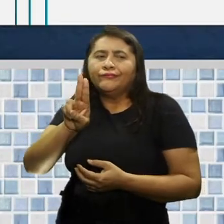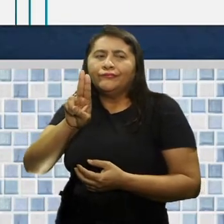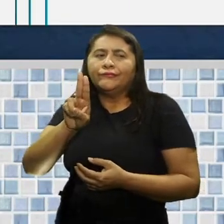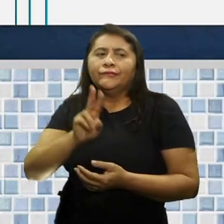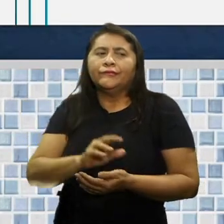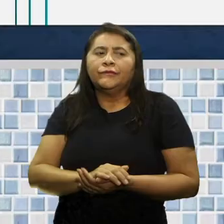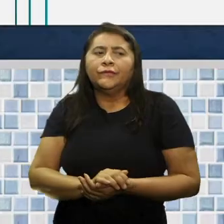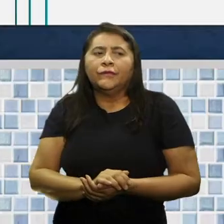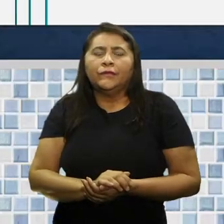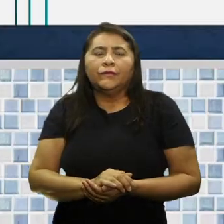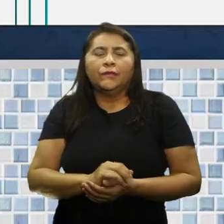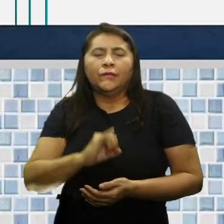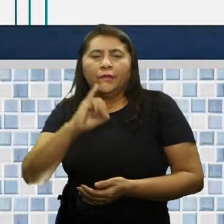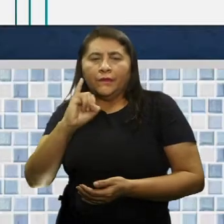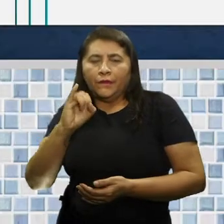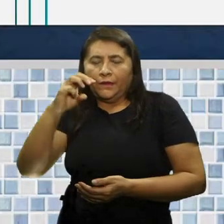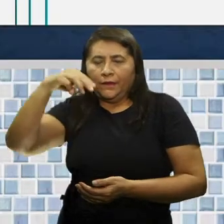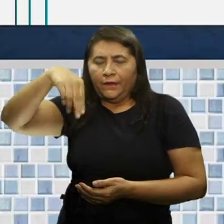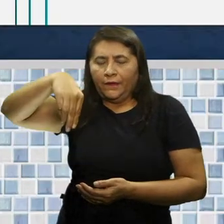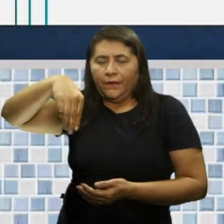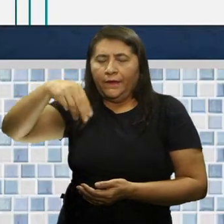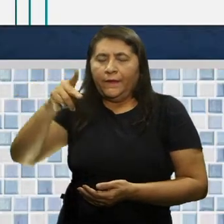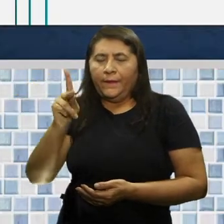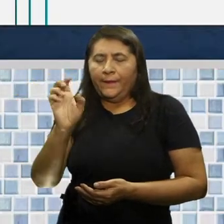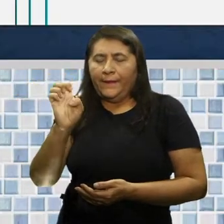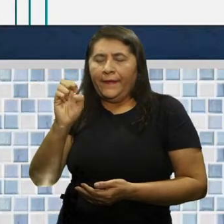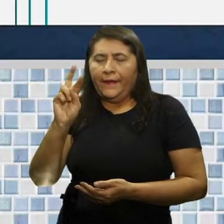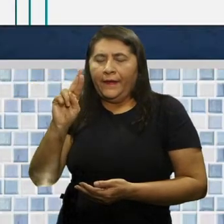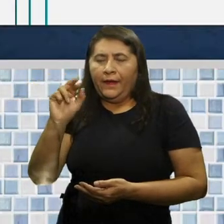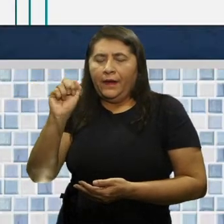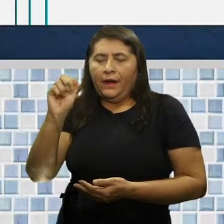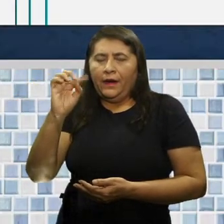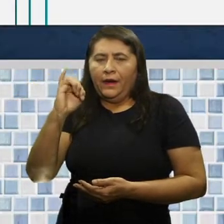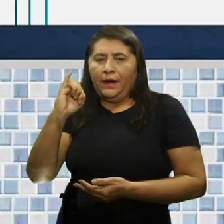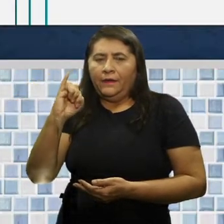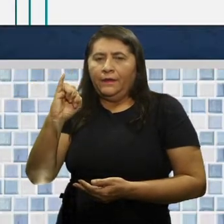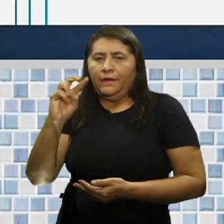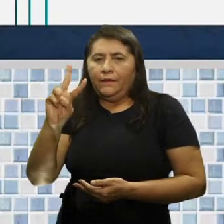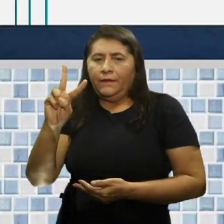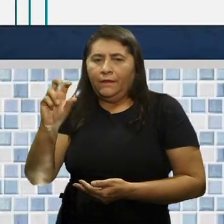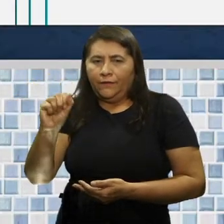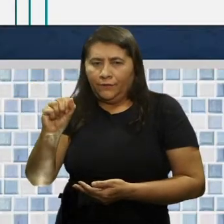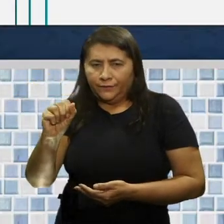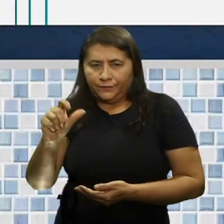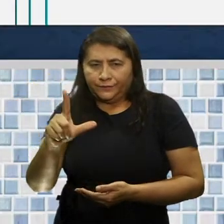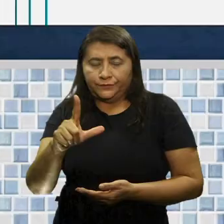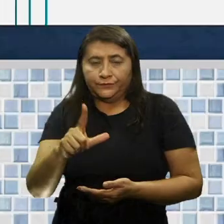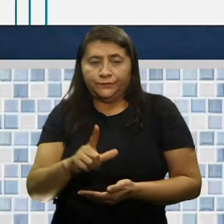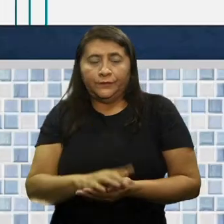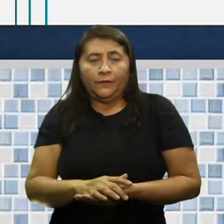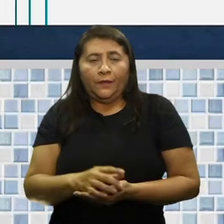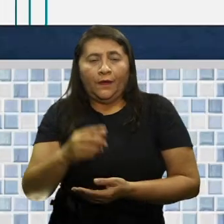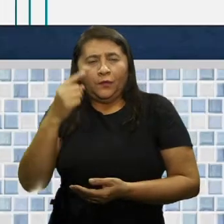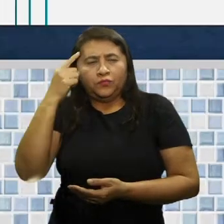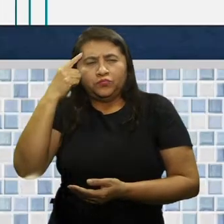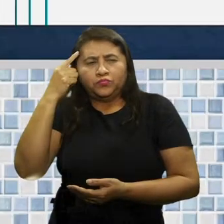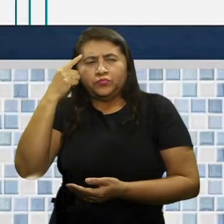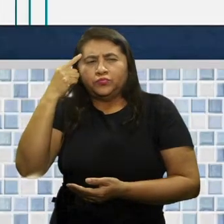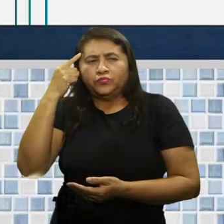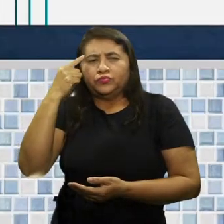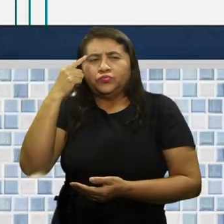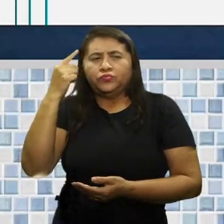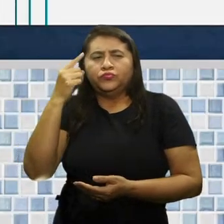a forma imperativa? Can you think of other examples using imperative form? Vocês têm. Você pode pensar, você